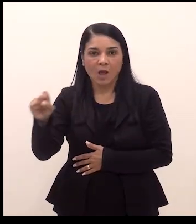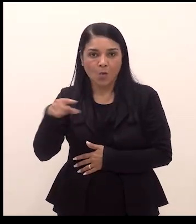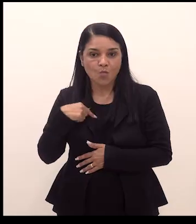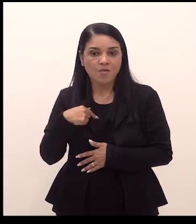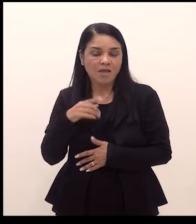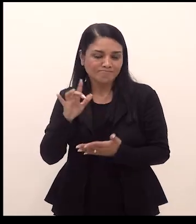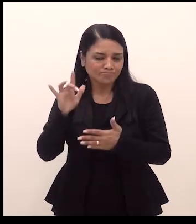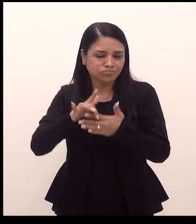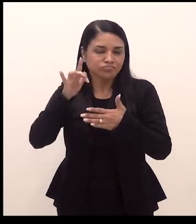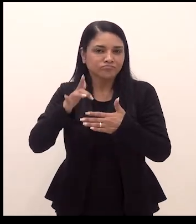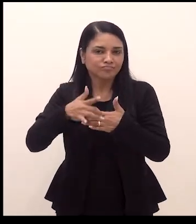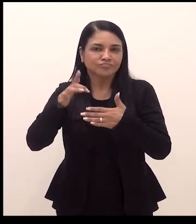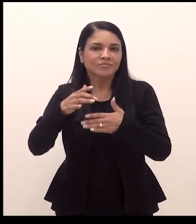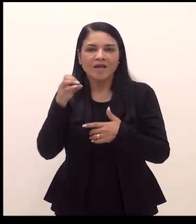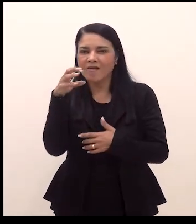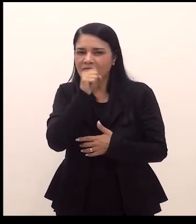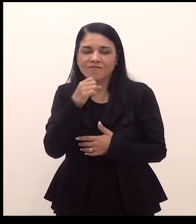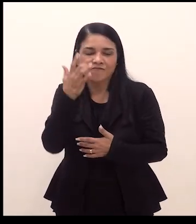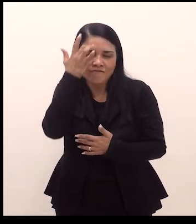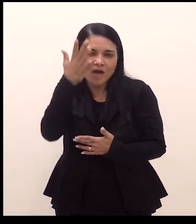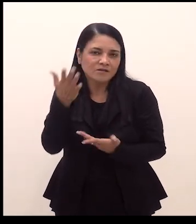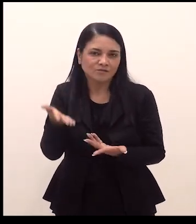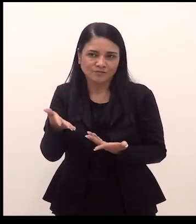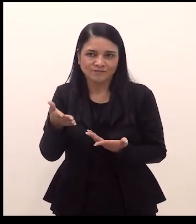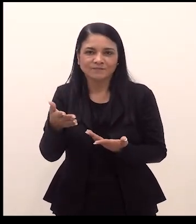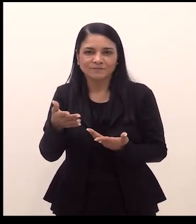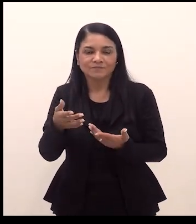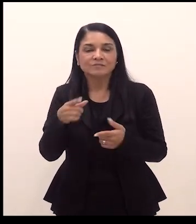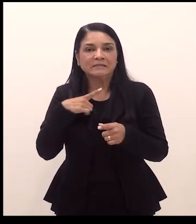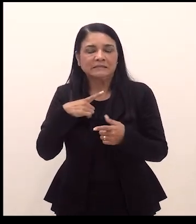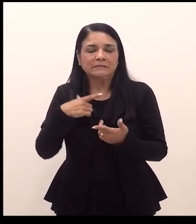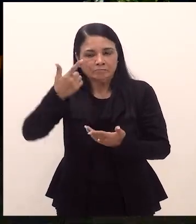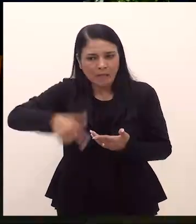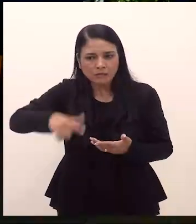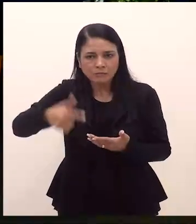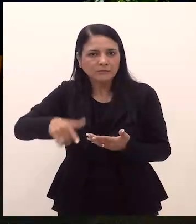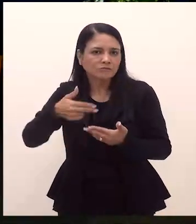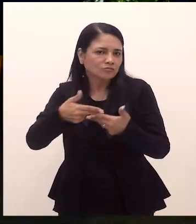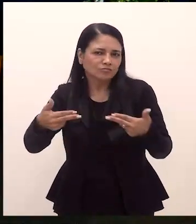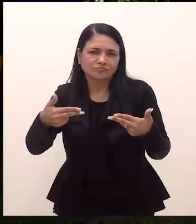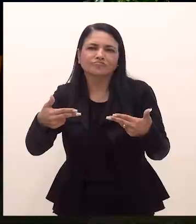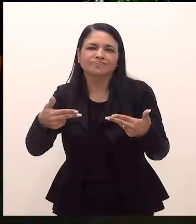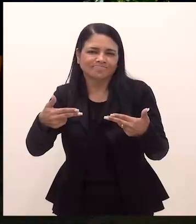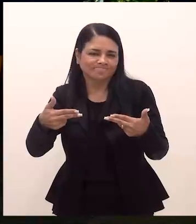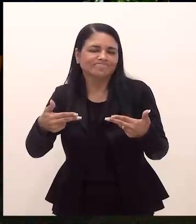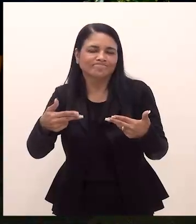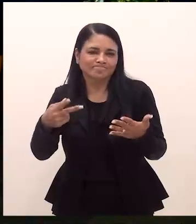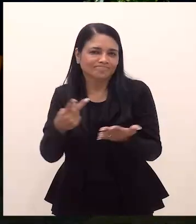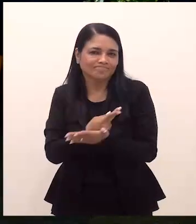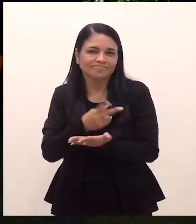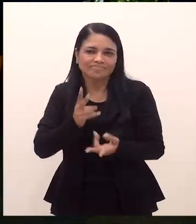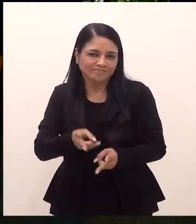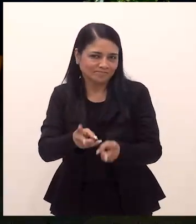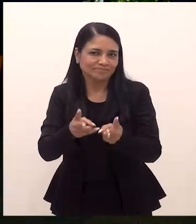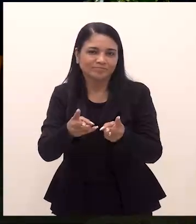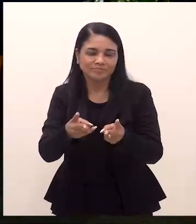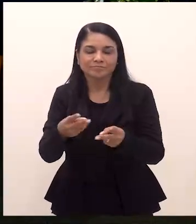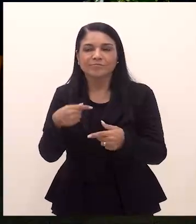2 cliques, é muito fácil. Uhum. Então, assim... E tem muita coisa acontecendo o tempo inteiro. Sim,